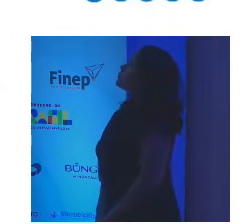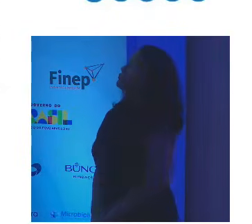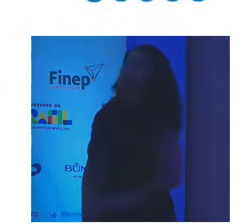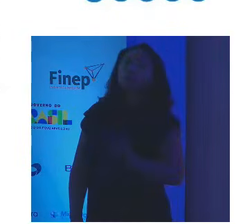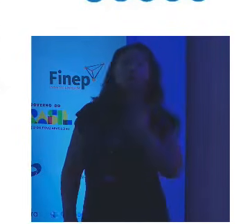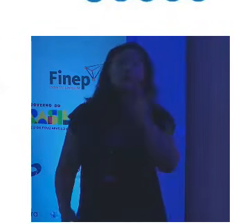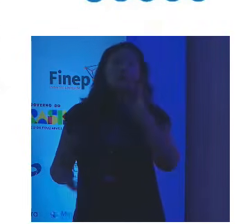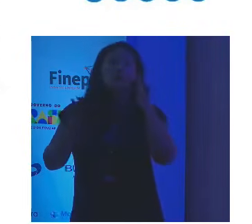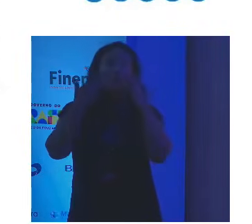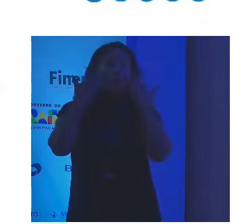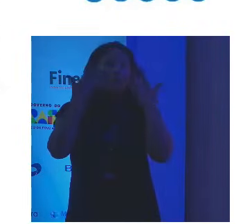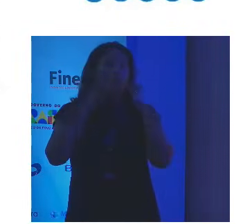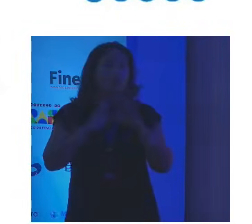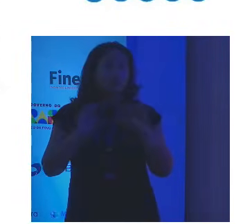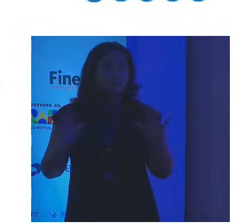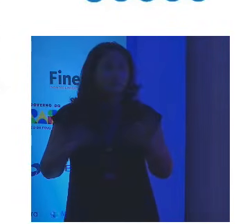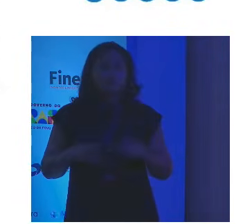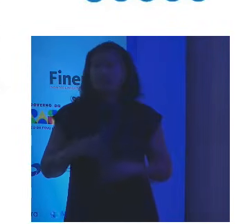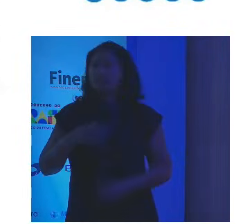na região aí.